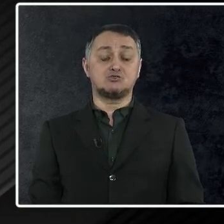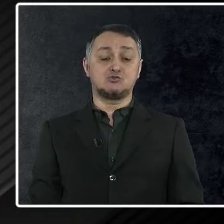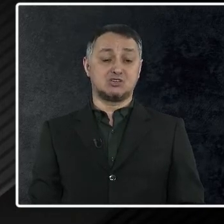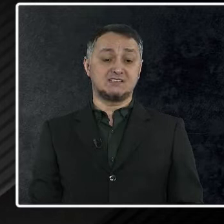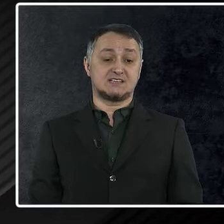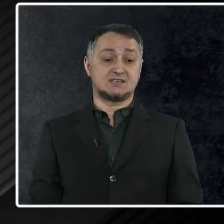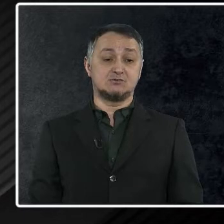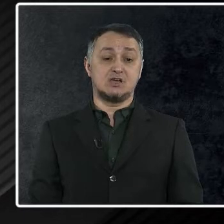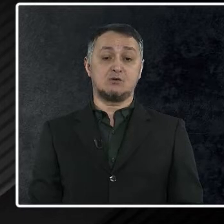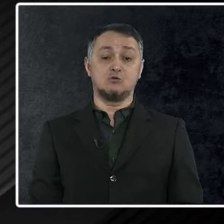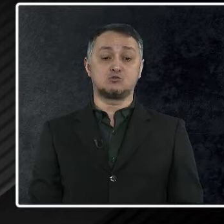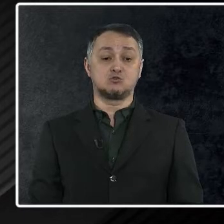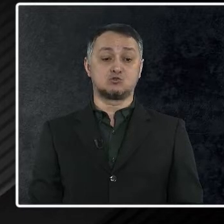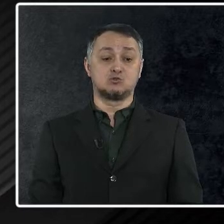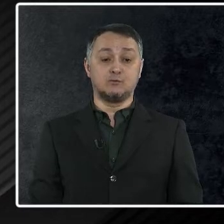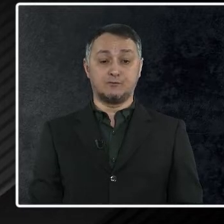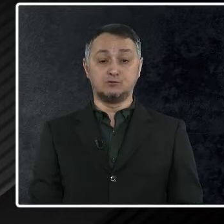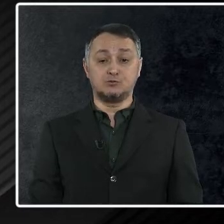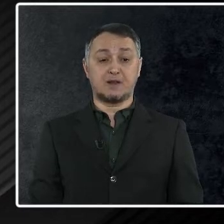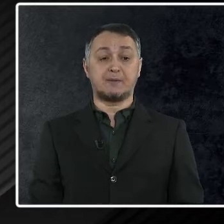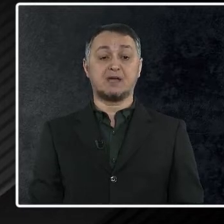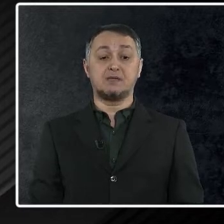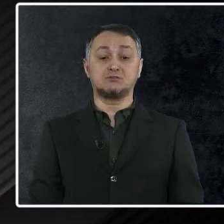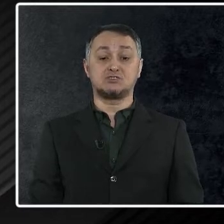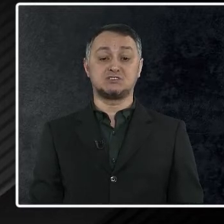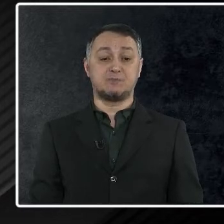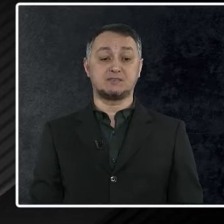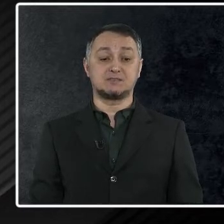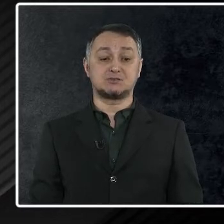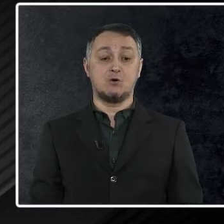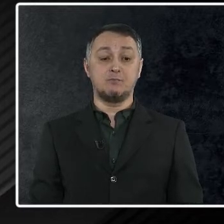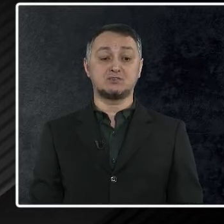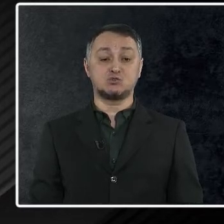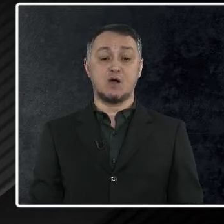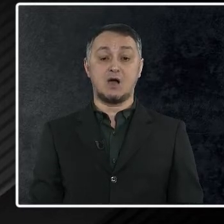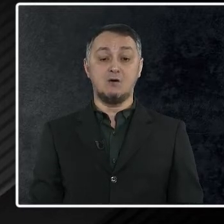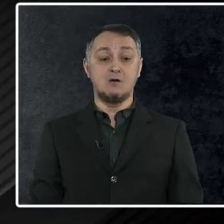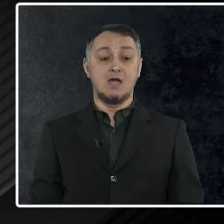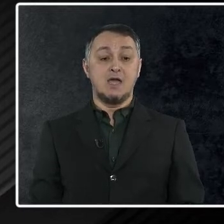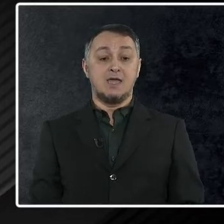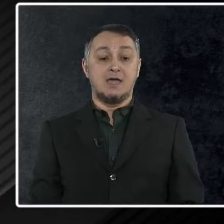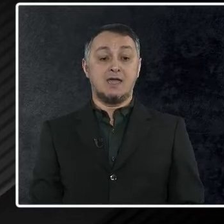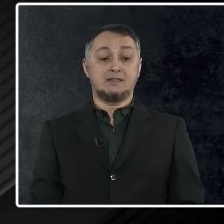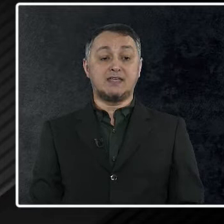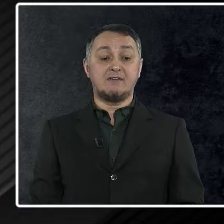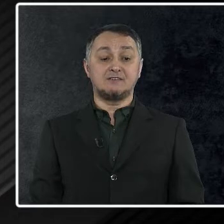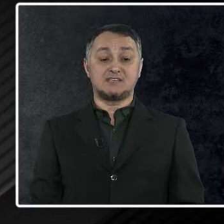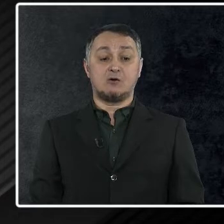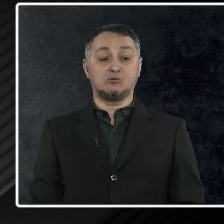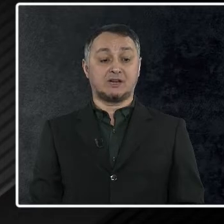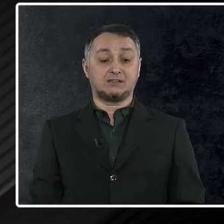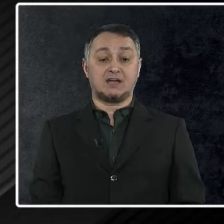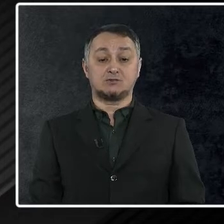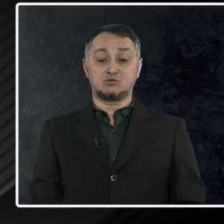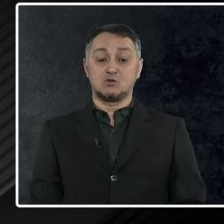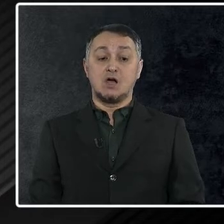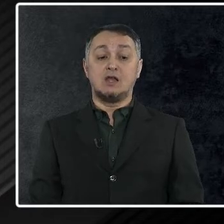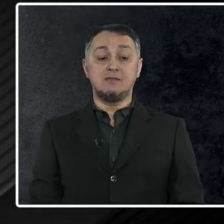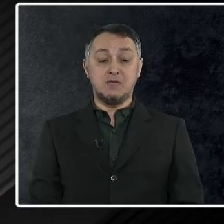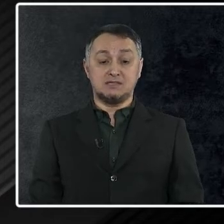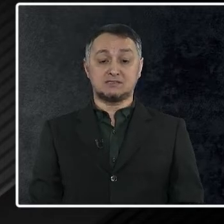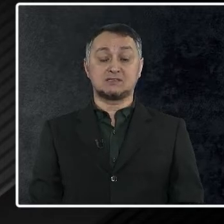no caso de utilização de recursos do fundo para pagamento de despesas com pessoal, devem ser